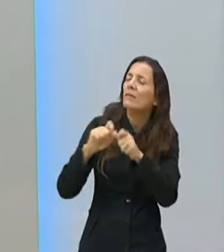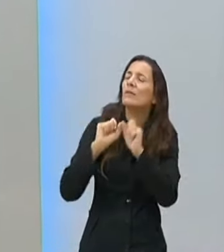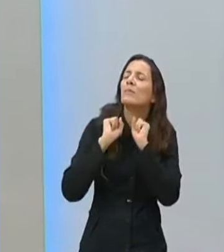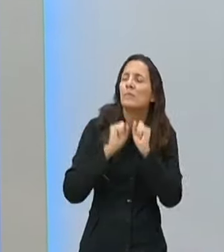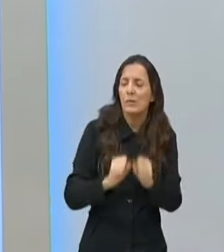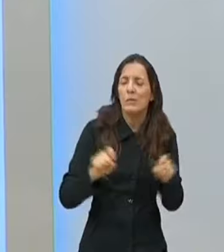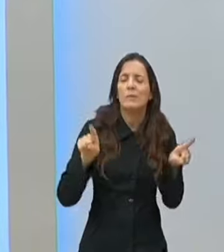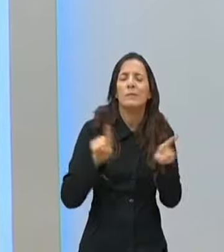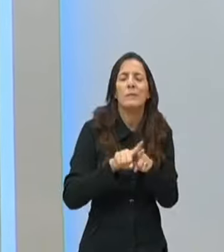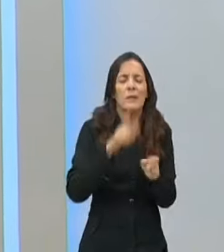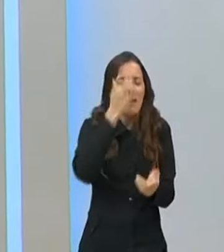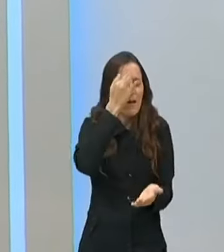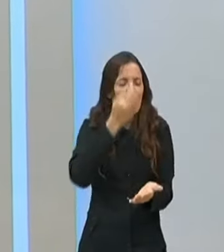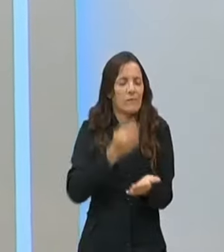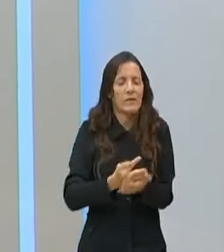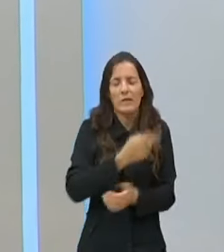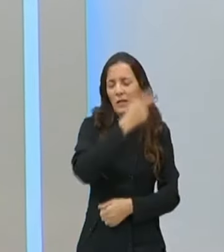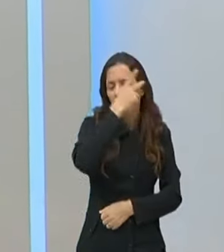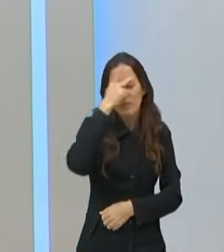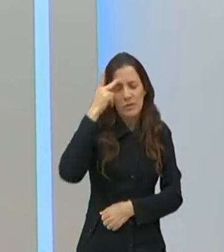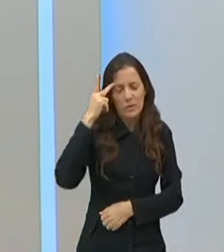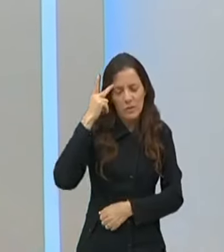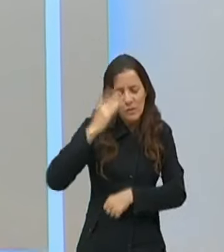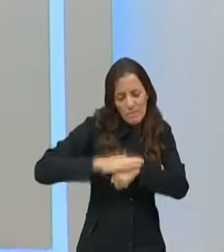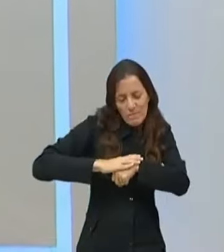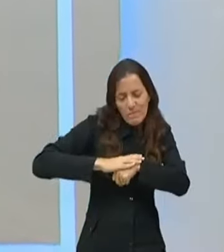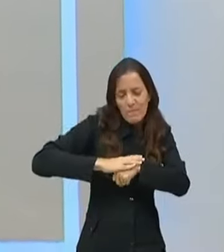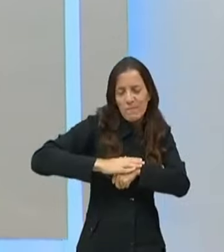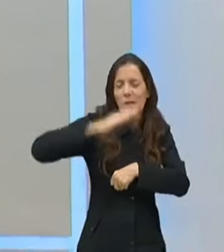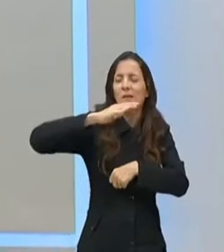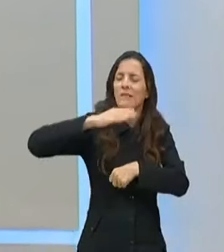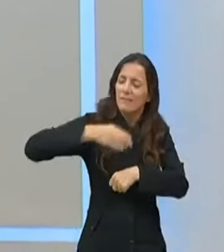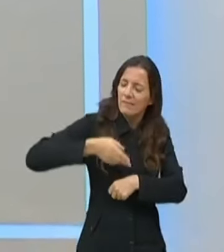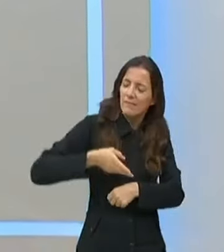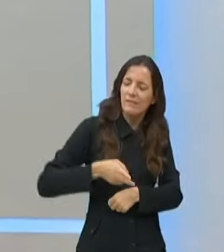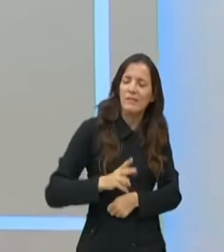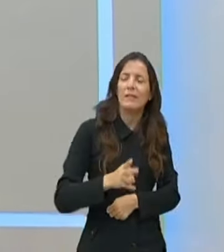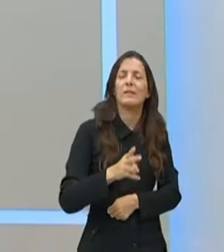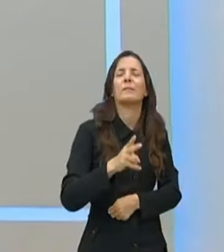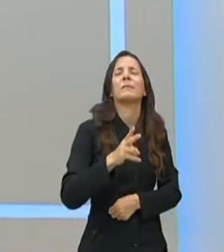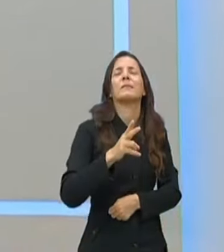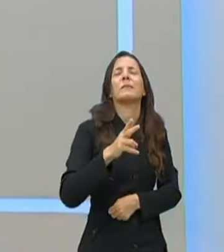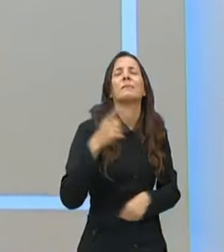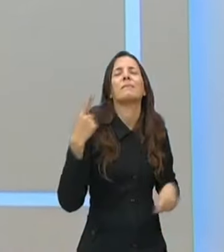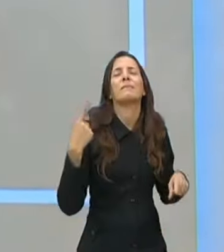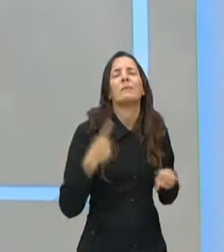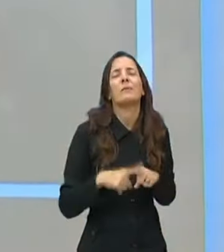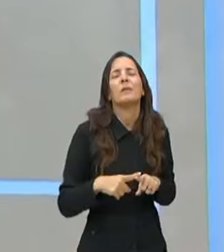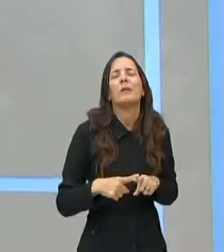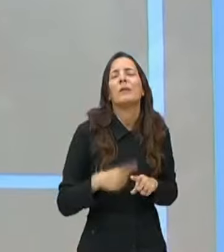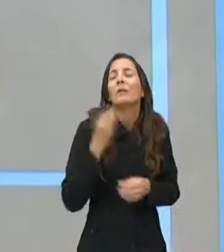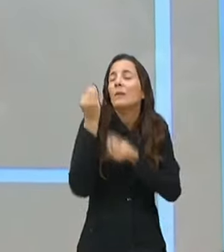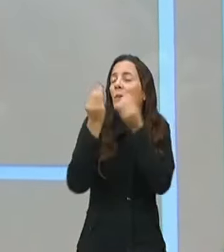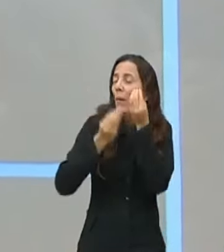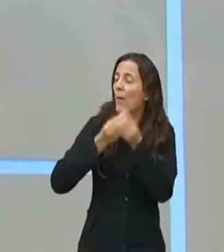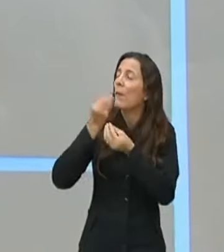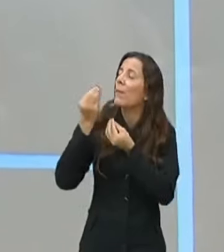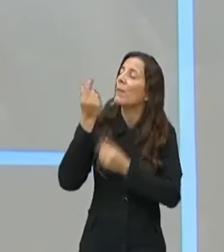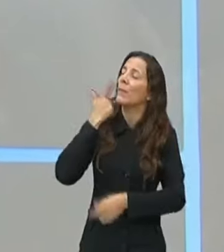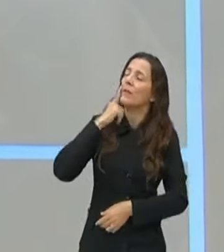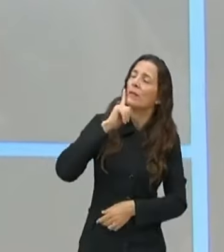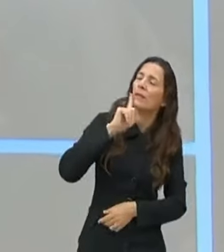Senhor, seja acrescentada a partir da